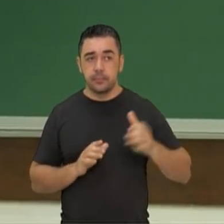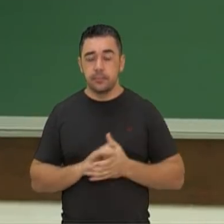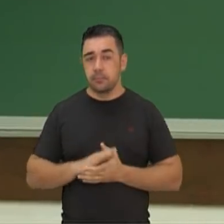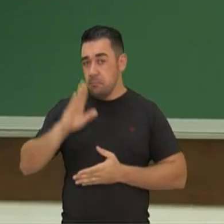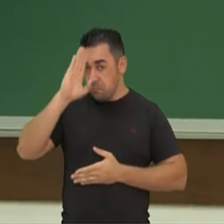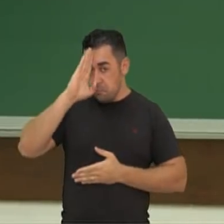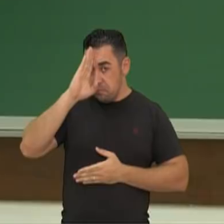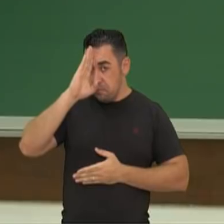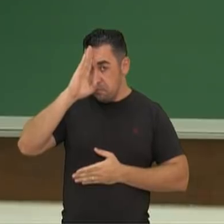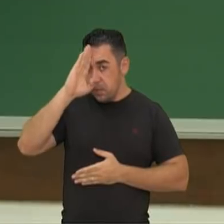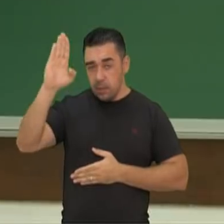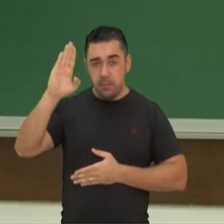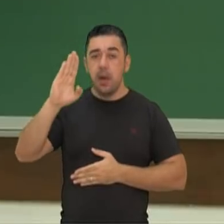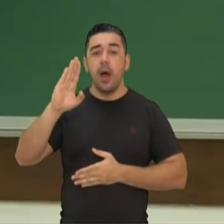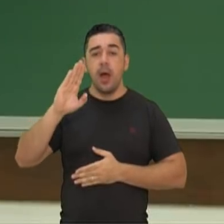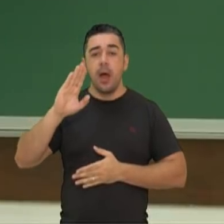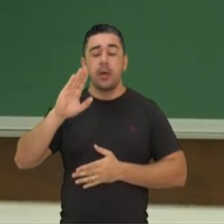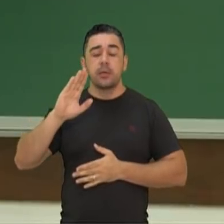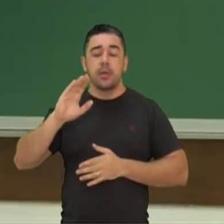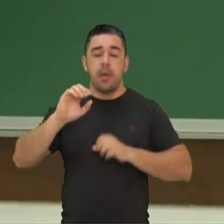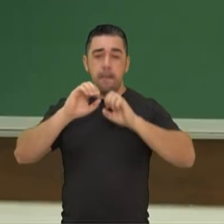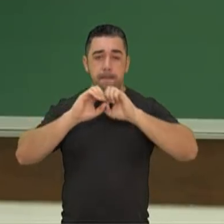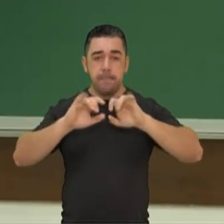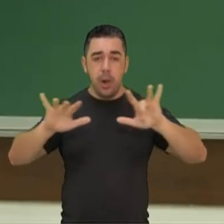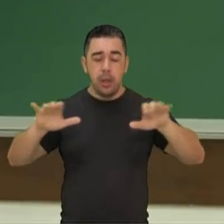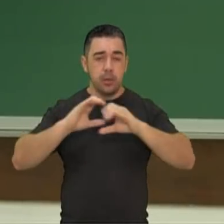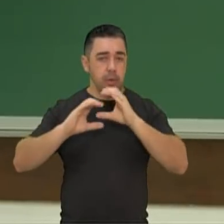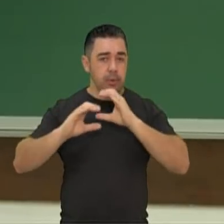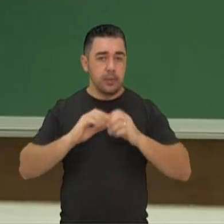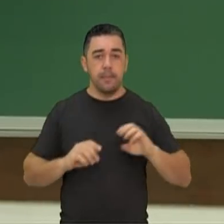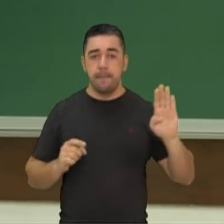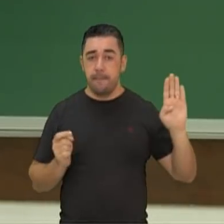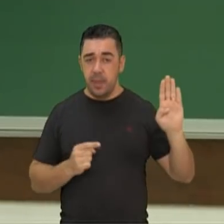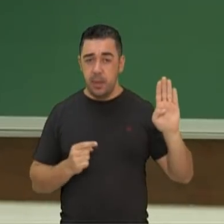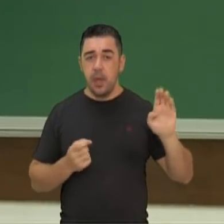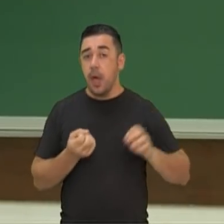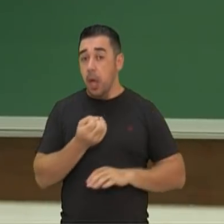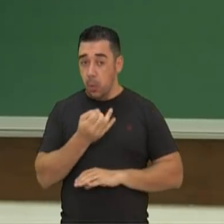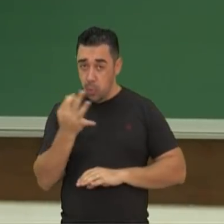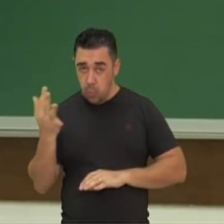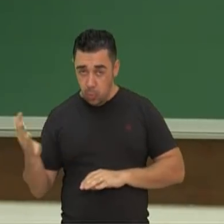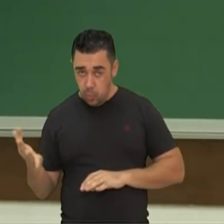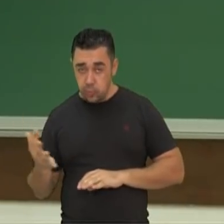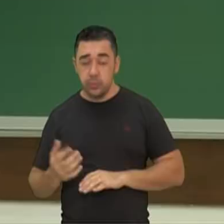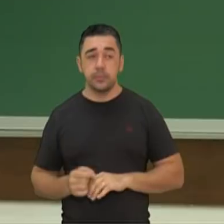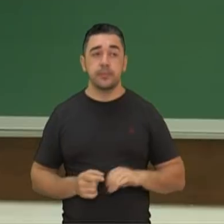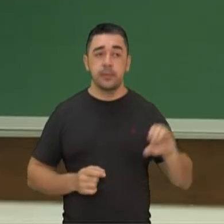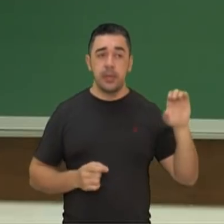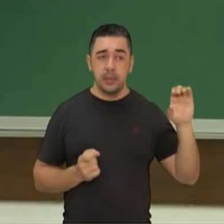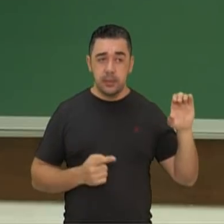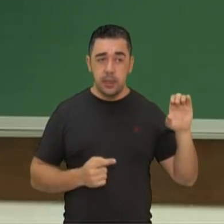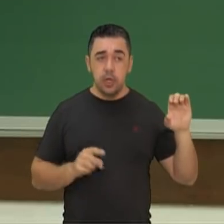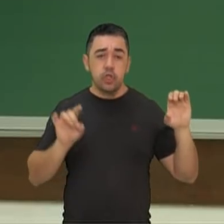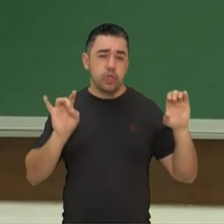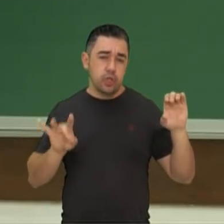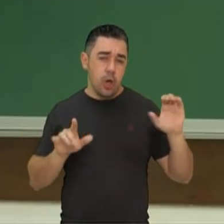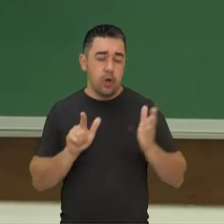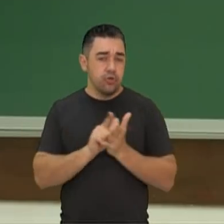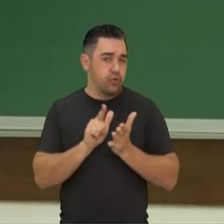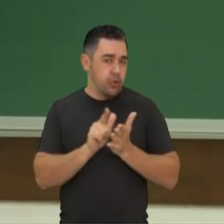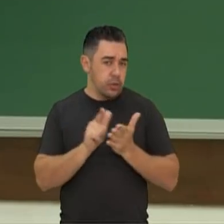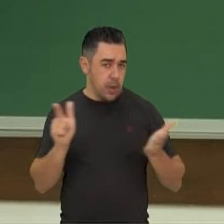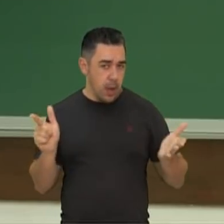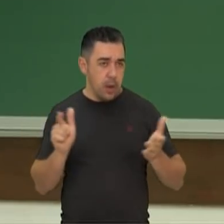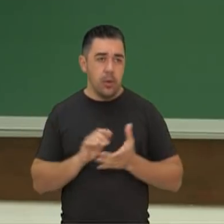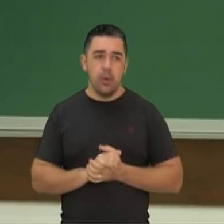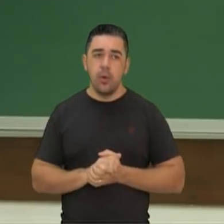letra A, nos principais meios de comunicação, letra B, em alguns meios de comunicação, letra C, somente